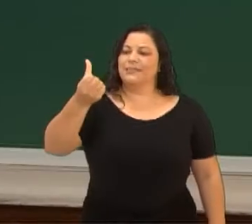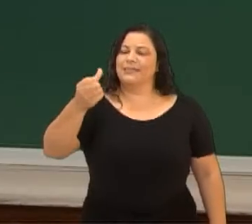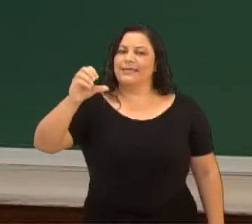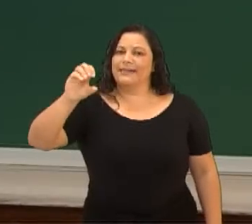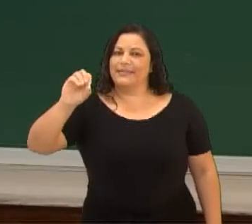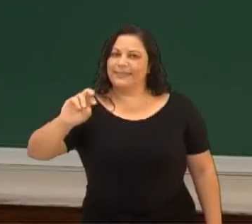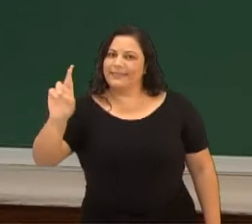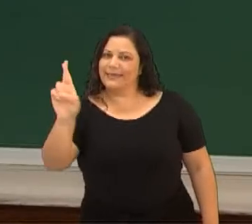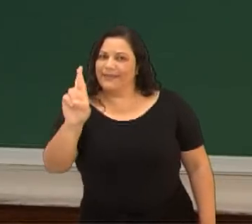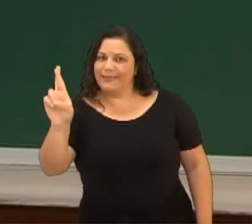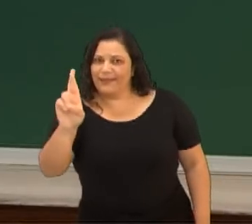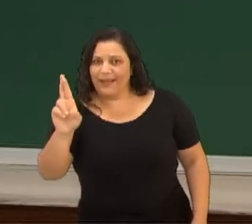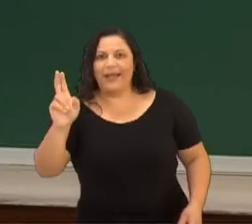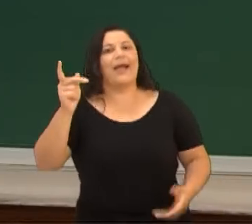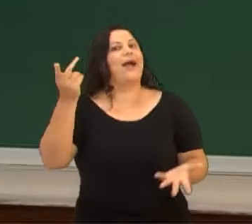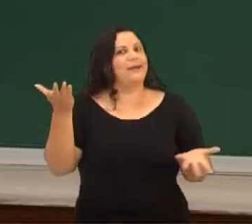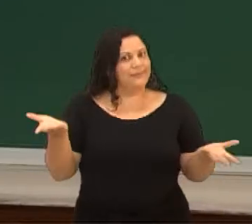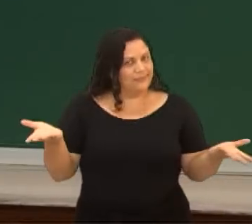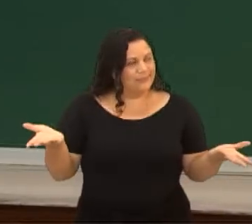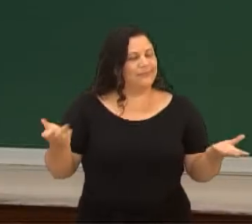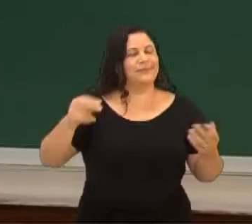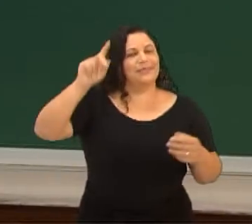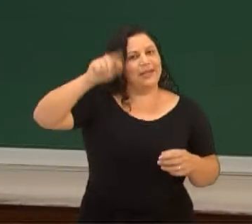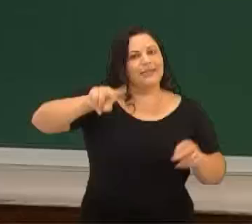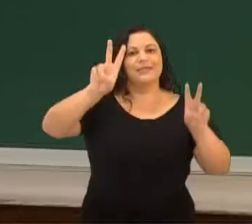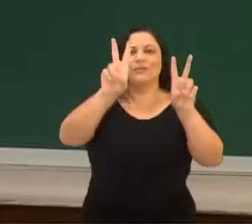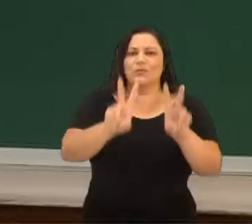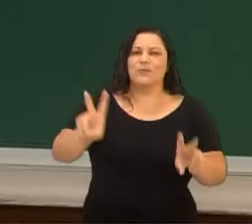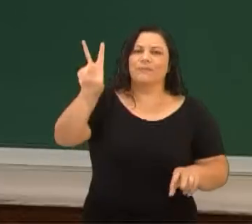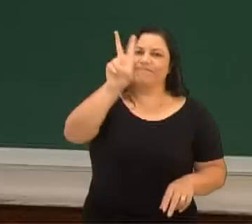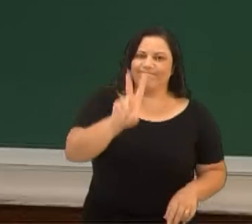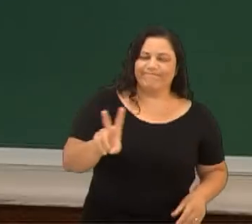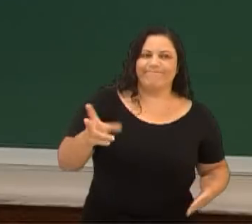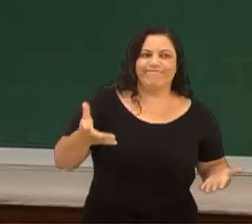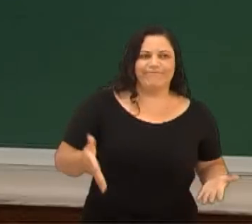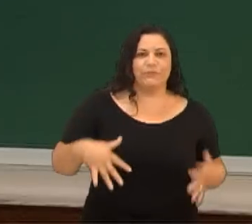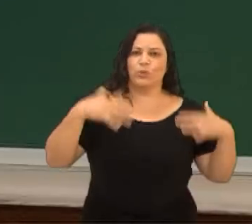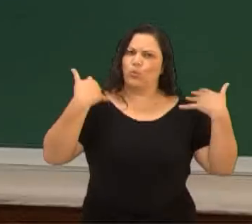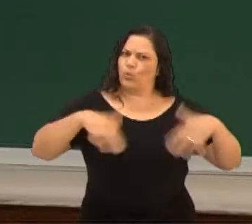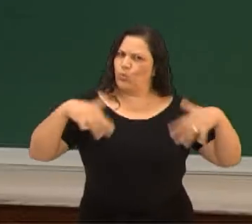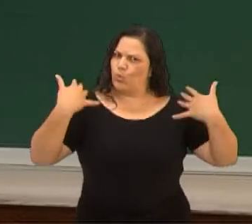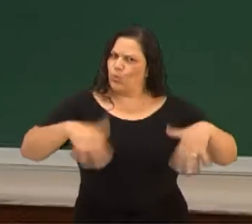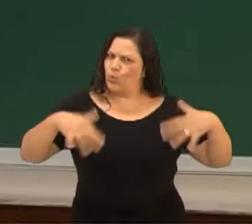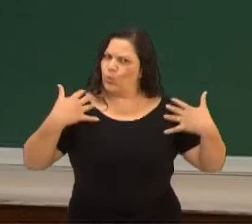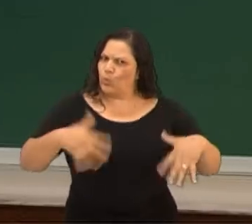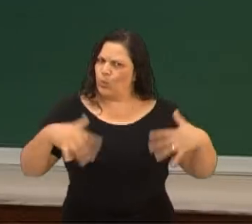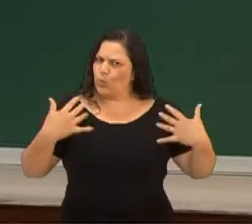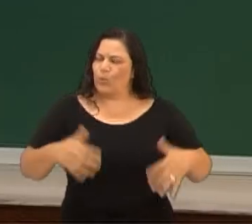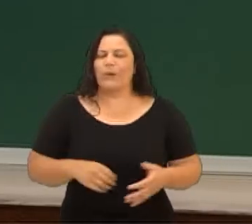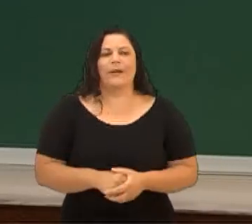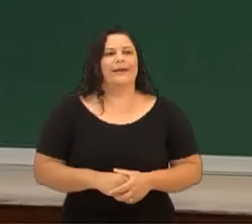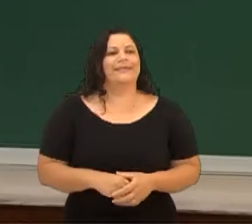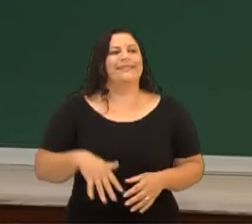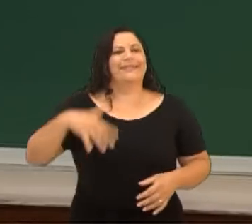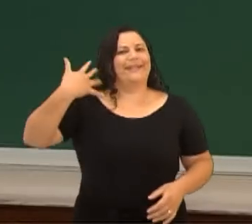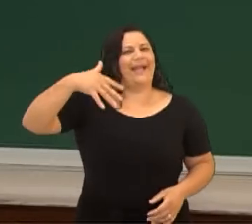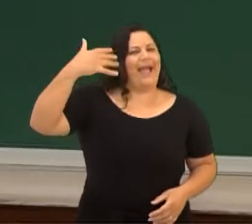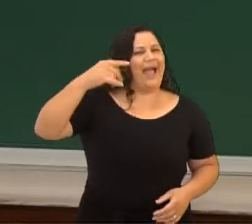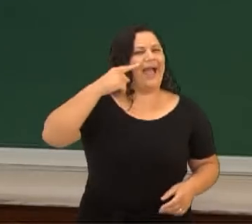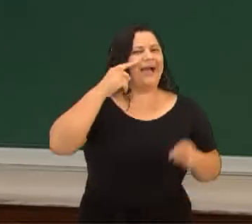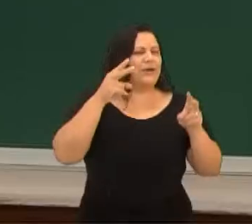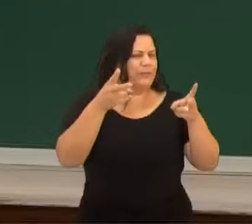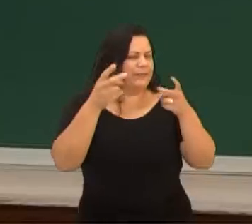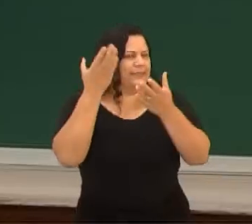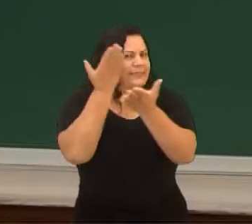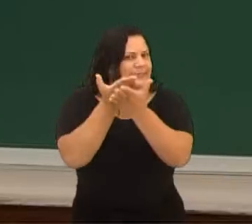65.960. Esse é o valor do nosso apartamento, né? Nossa, professora, tá caro esse apartamento. Pois é, por isso que tem que